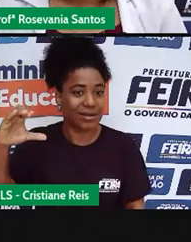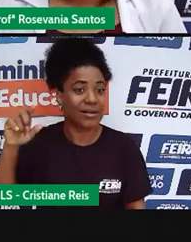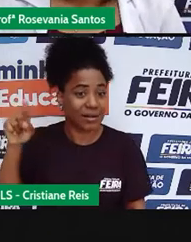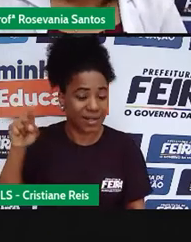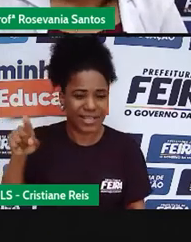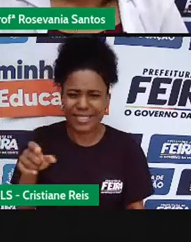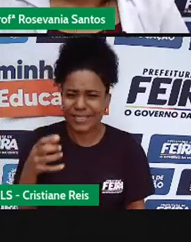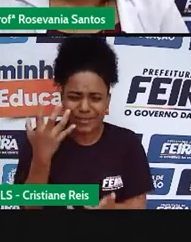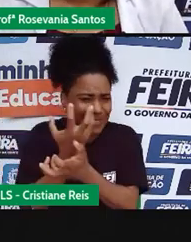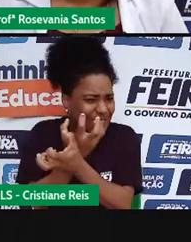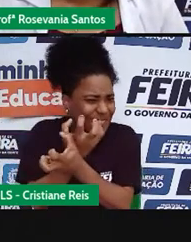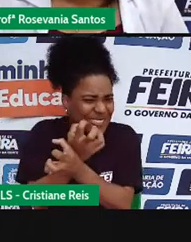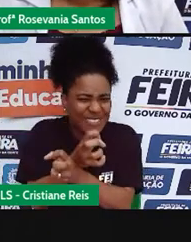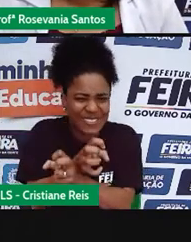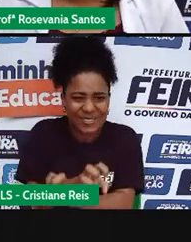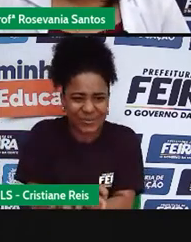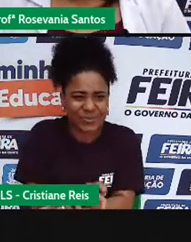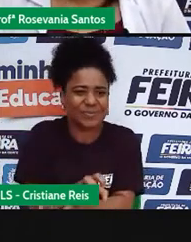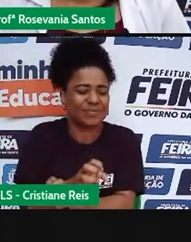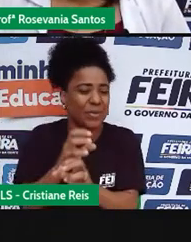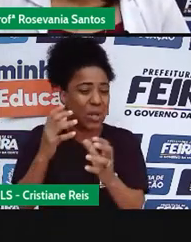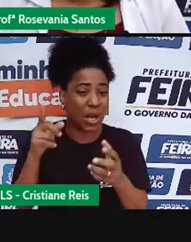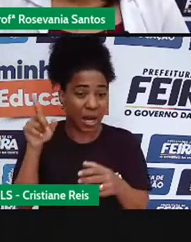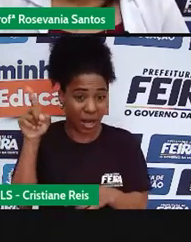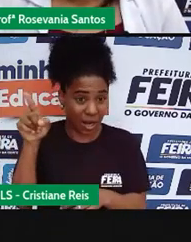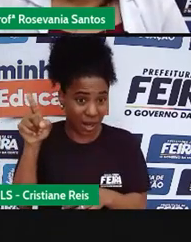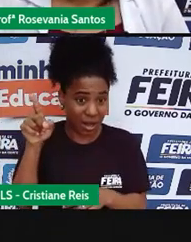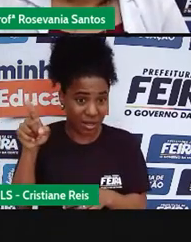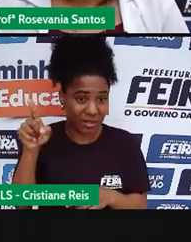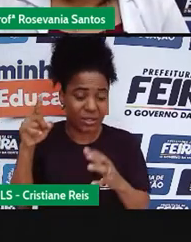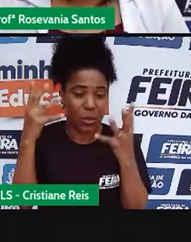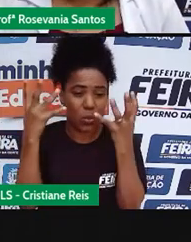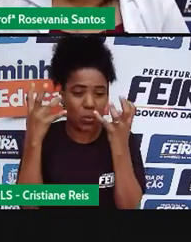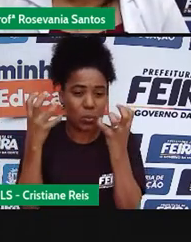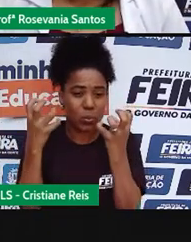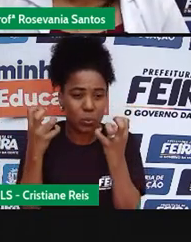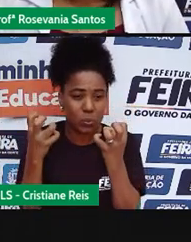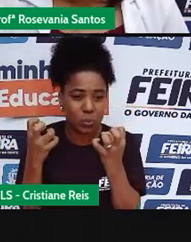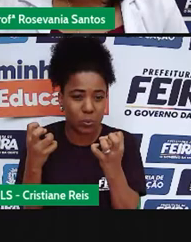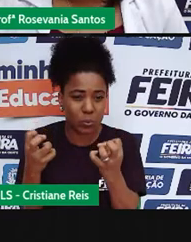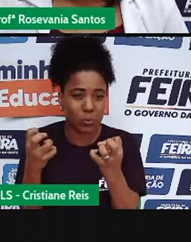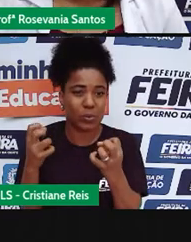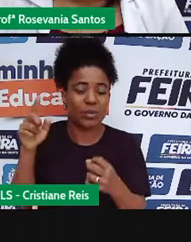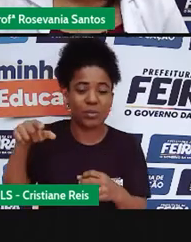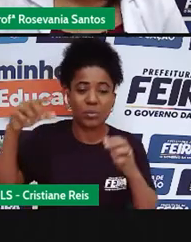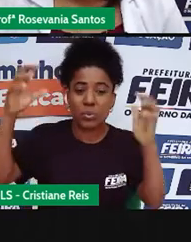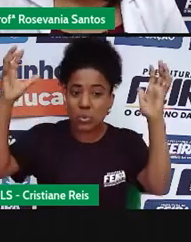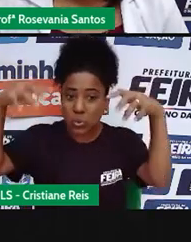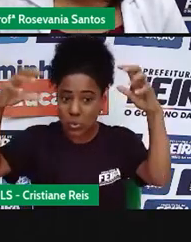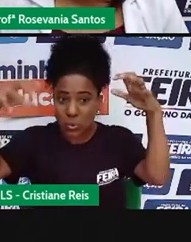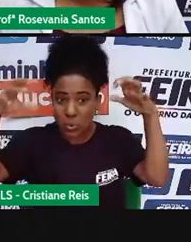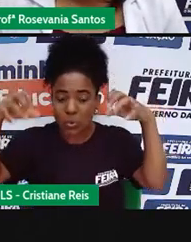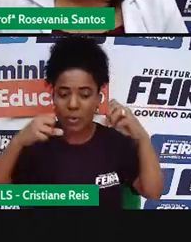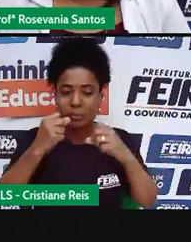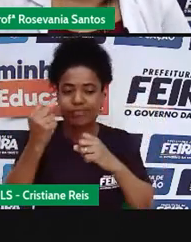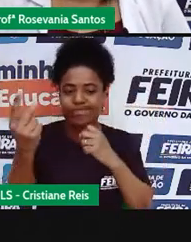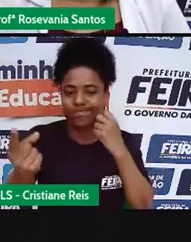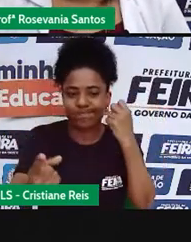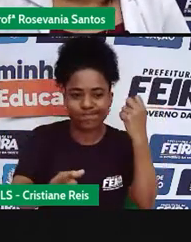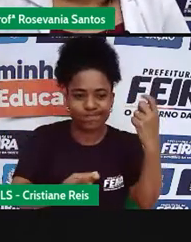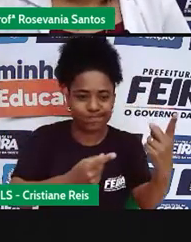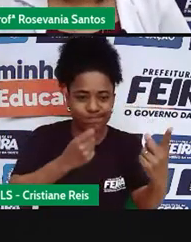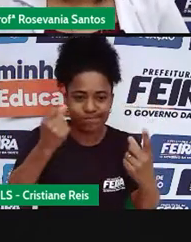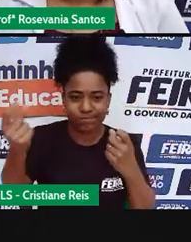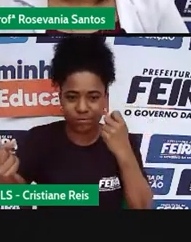bem seco mesmo aí, né, nessa região. Então, a gente tem chuvas escassas e mal distribuídas, ou seja, ele não chove,